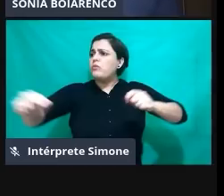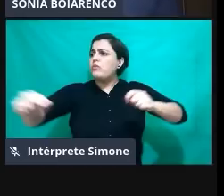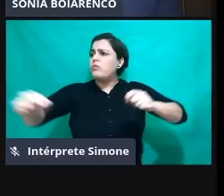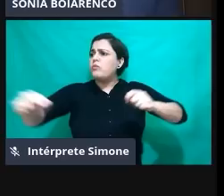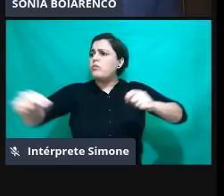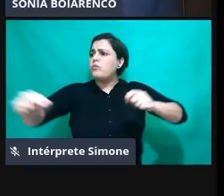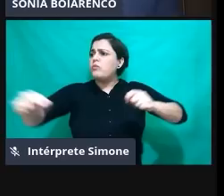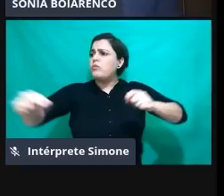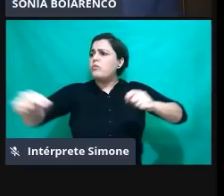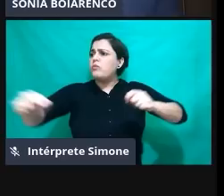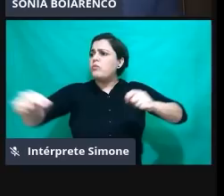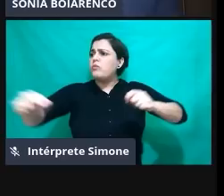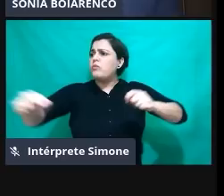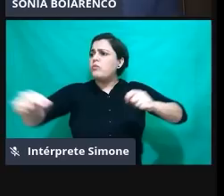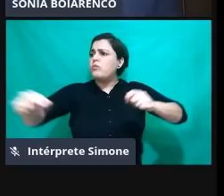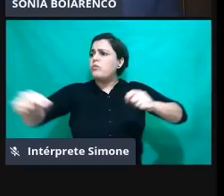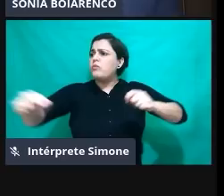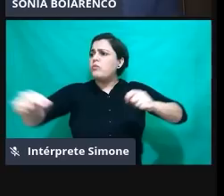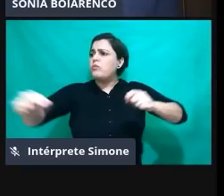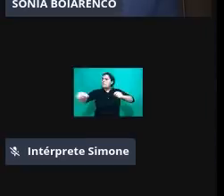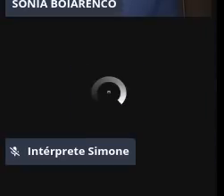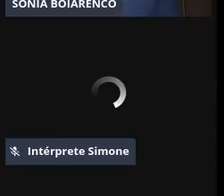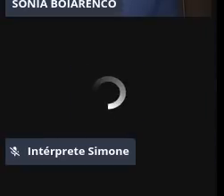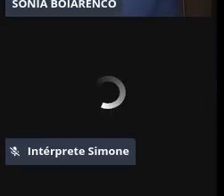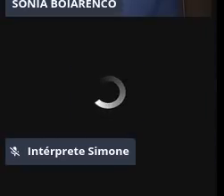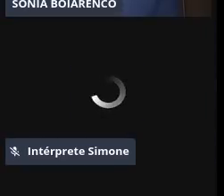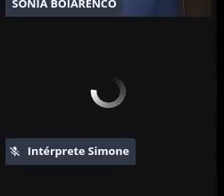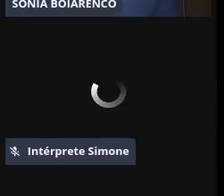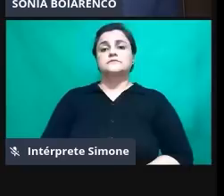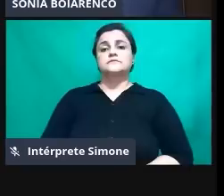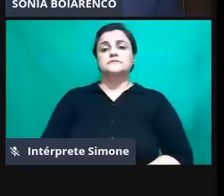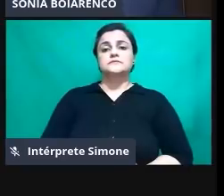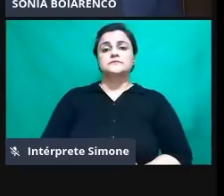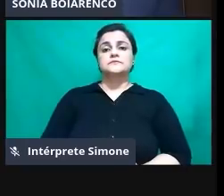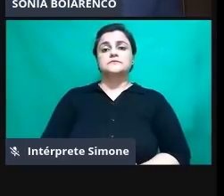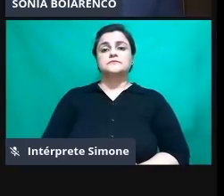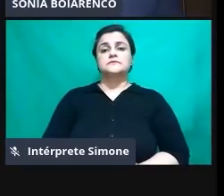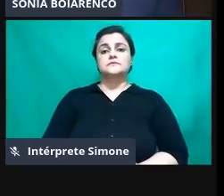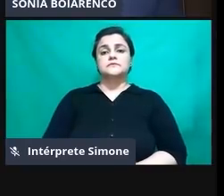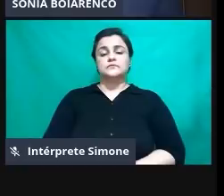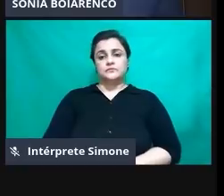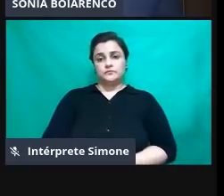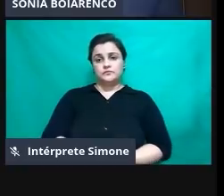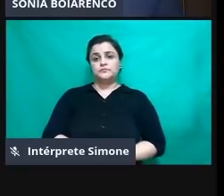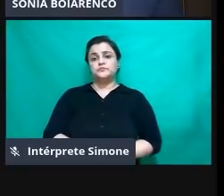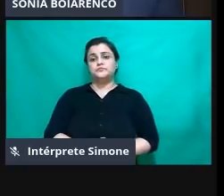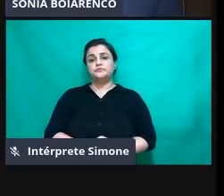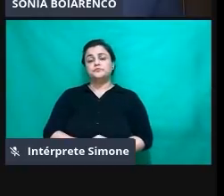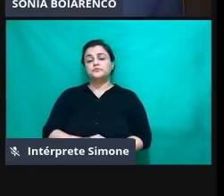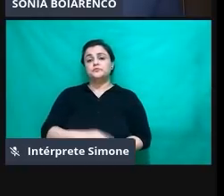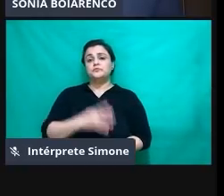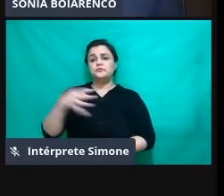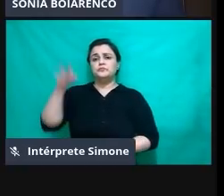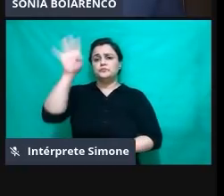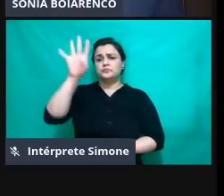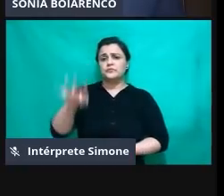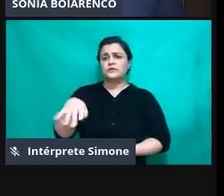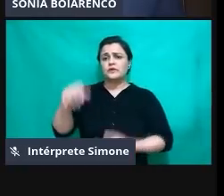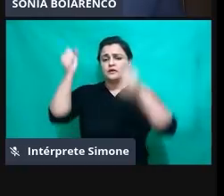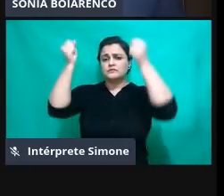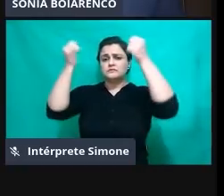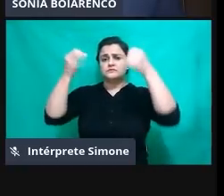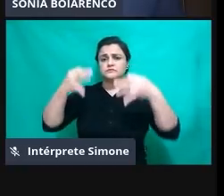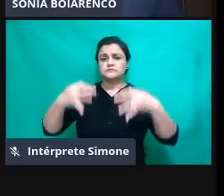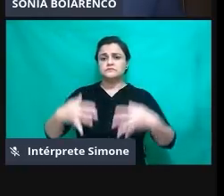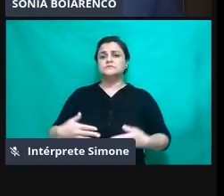raciocínio geográfico. Esse raciocínio geográfico, né?